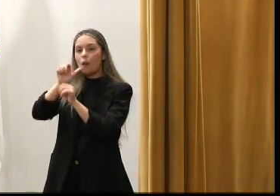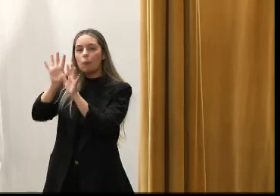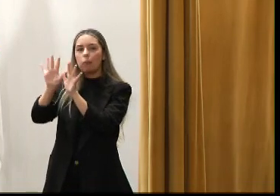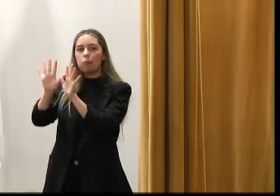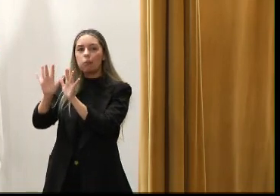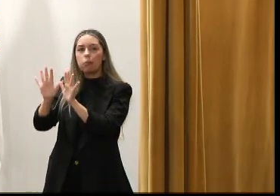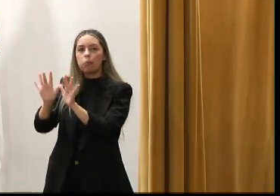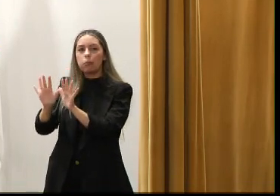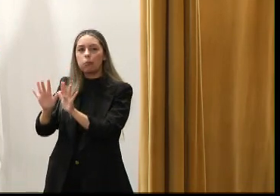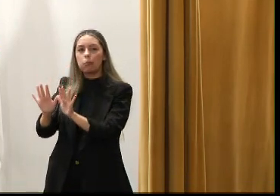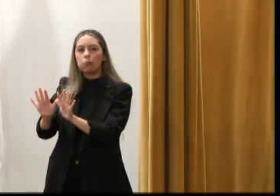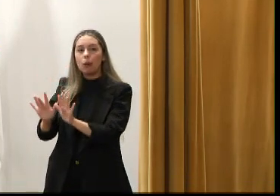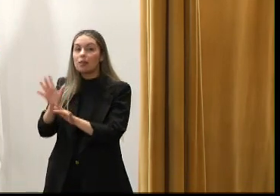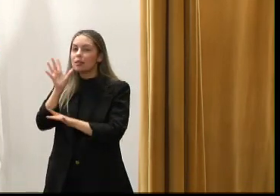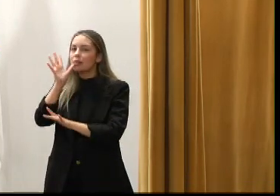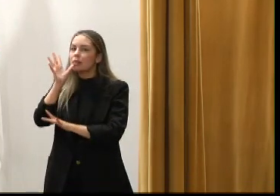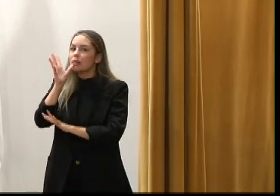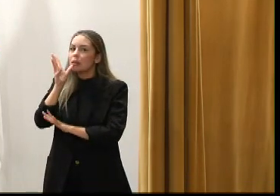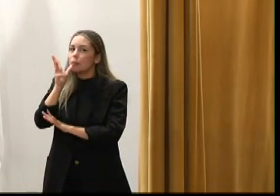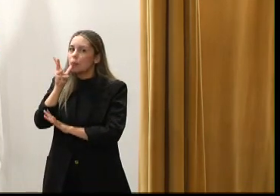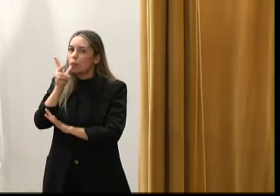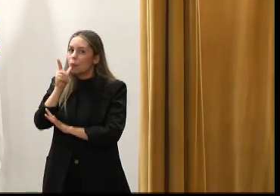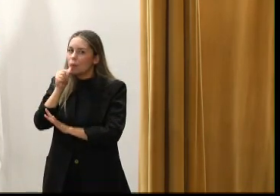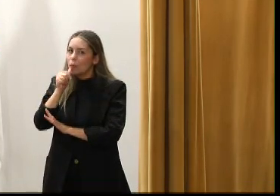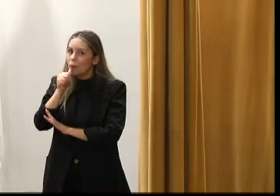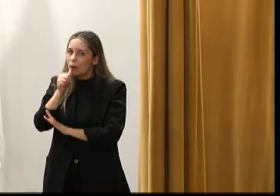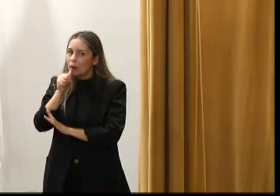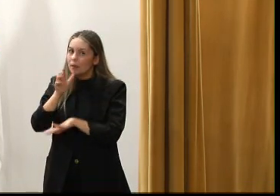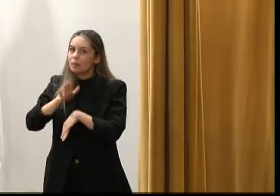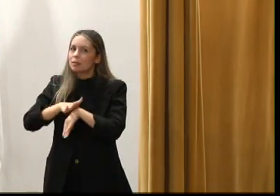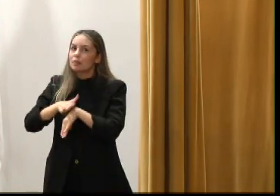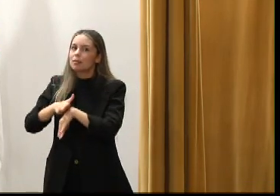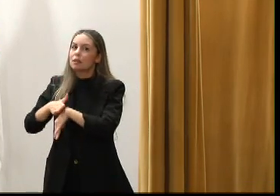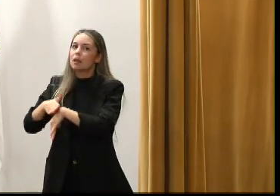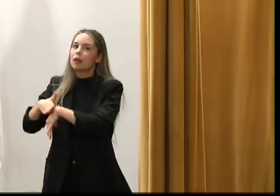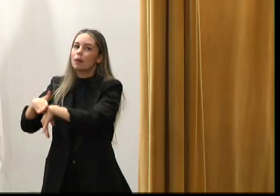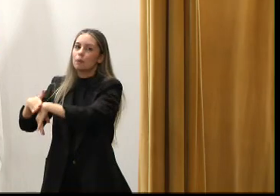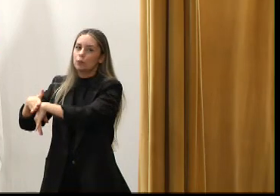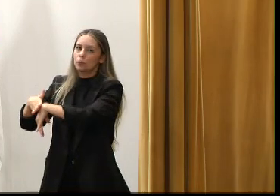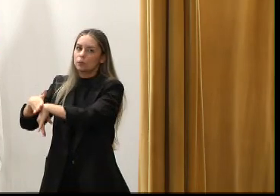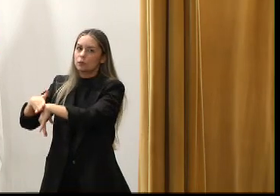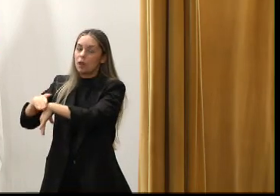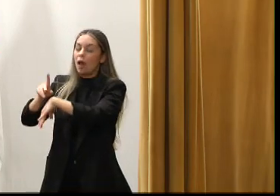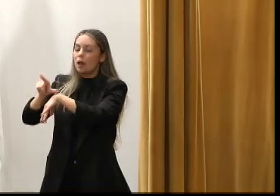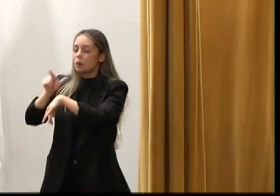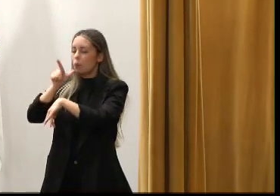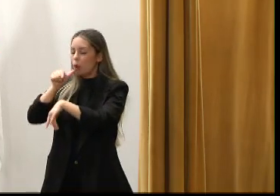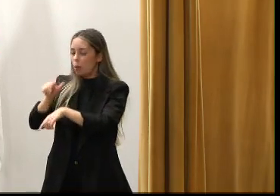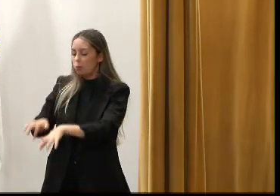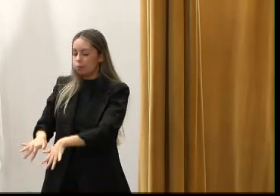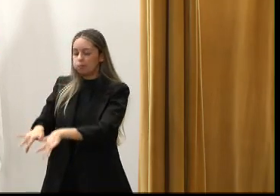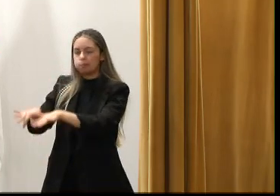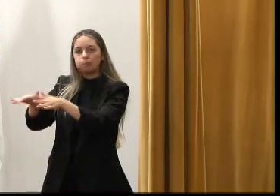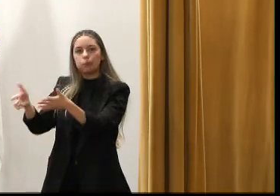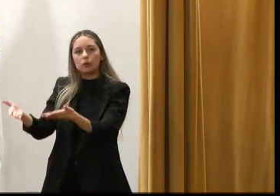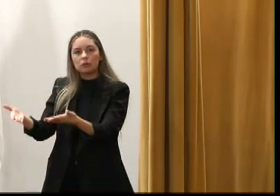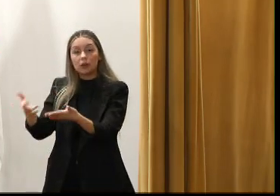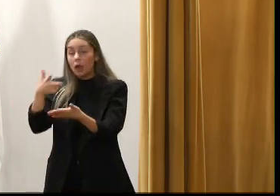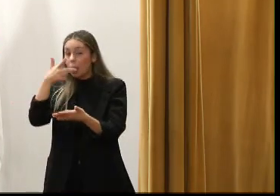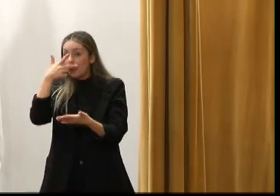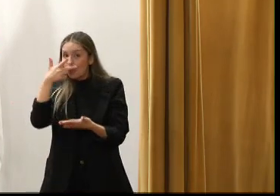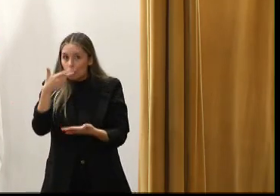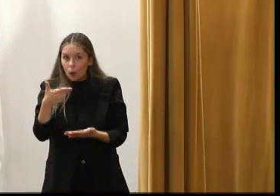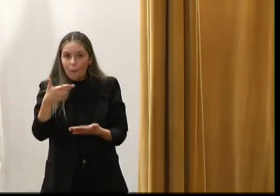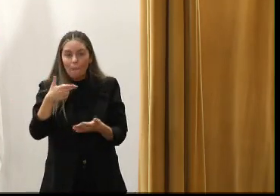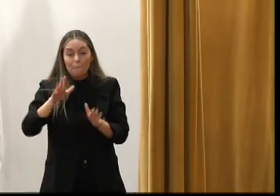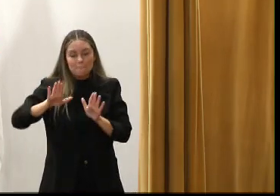de água, demora. Quanto maior a barra de gelo, mais tempo demora. Então, existe um retardo na flutuação do